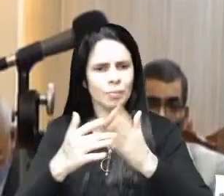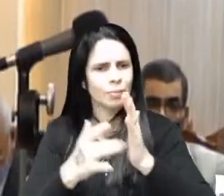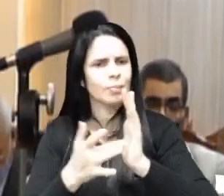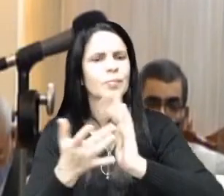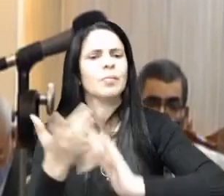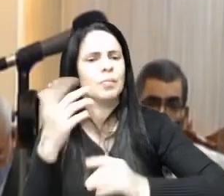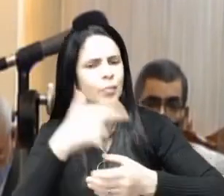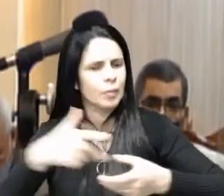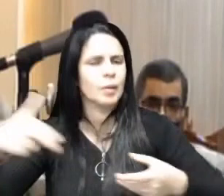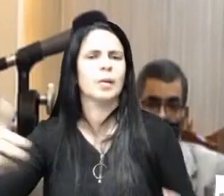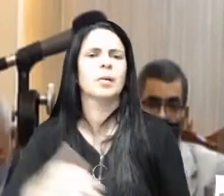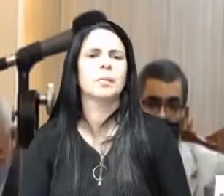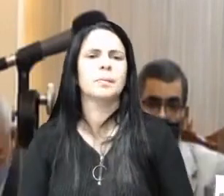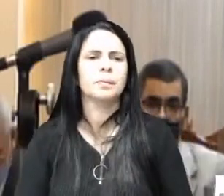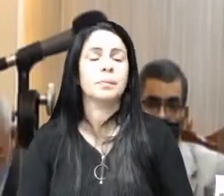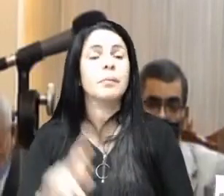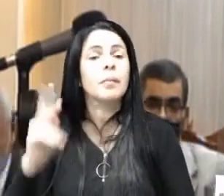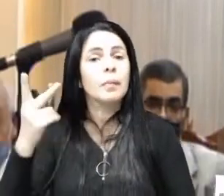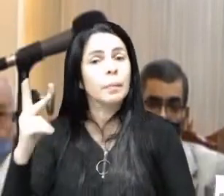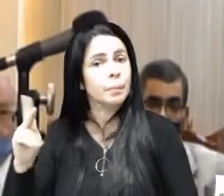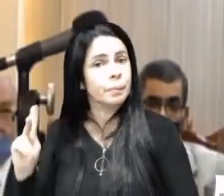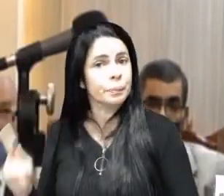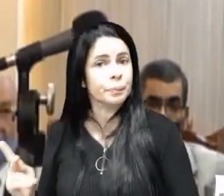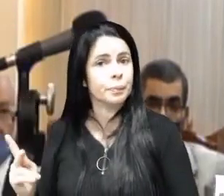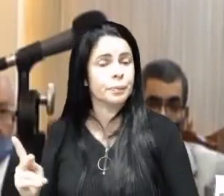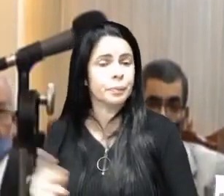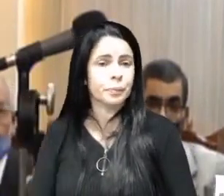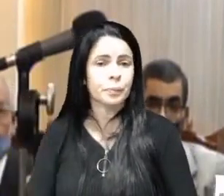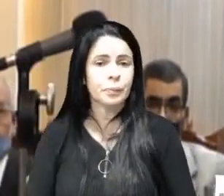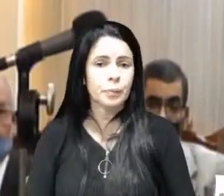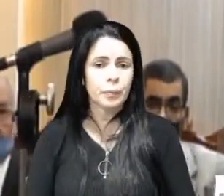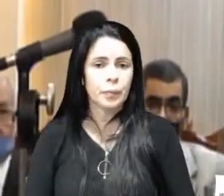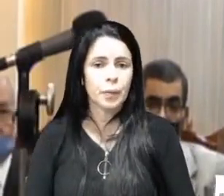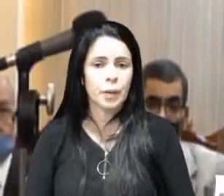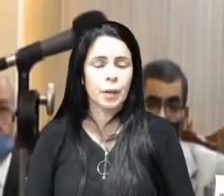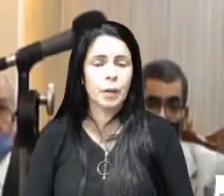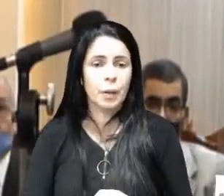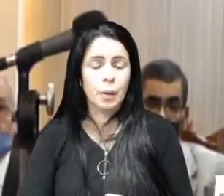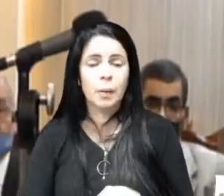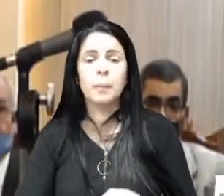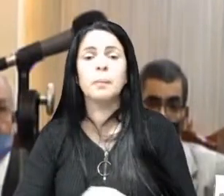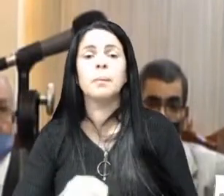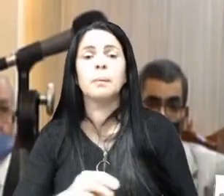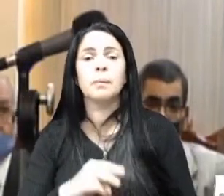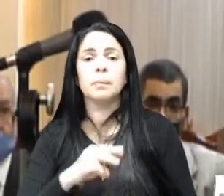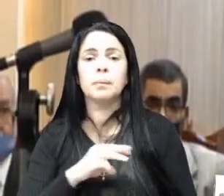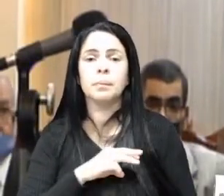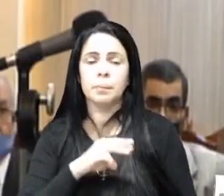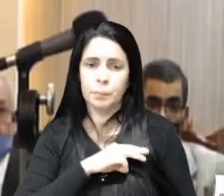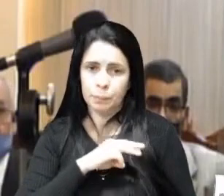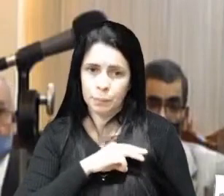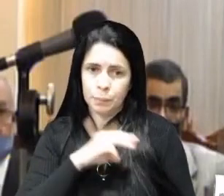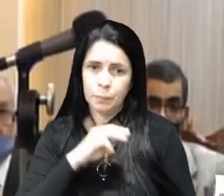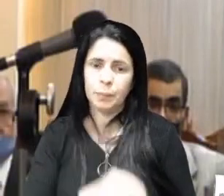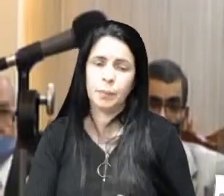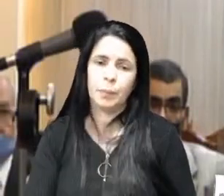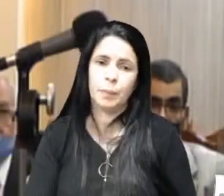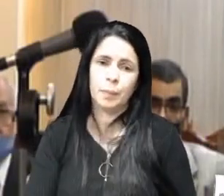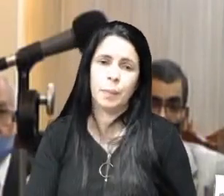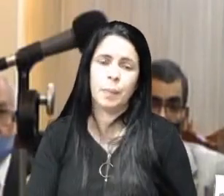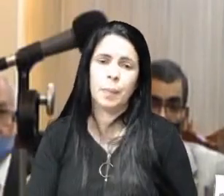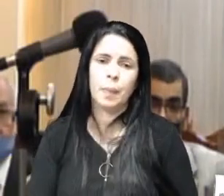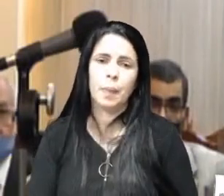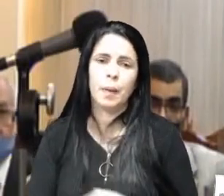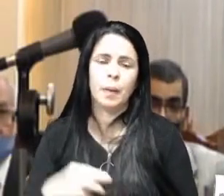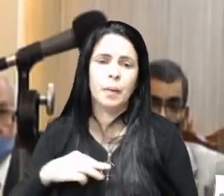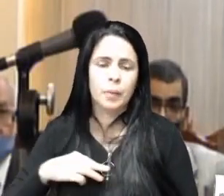Na parábola de São Mateus em 5, Jesus disse que alguém ia anunciar: aí